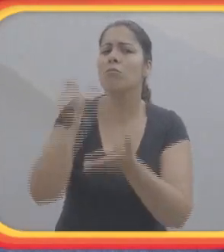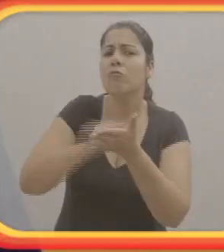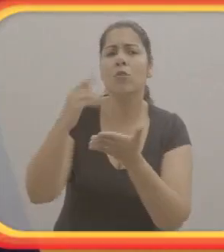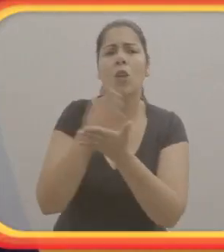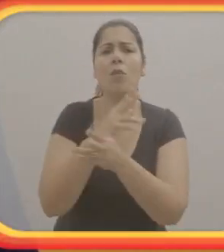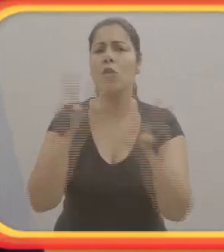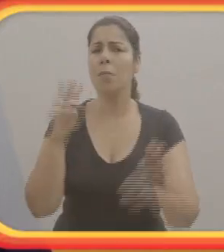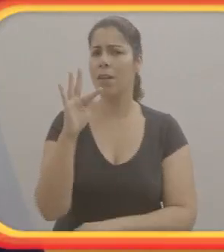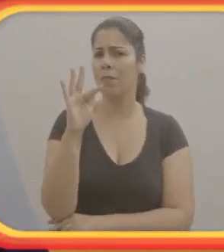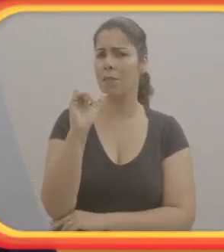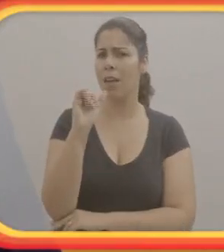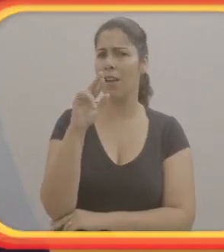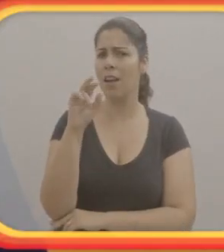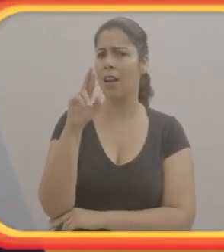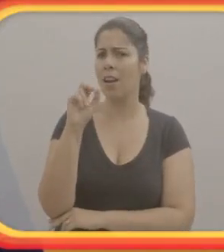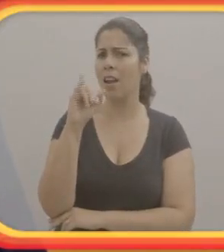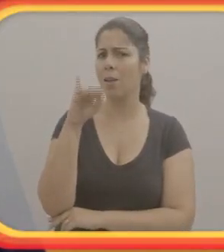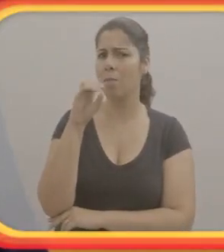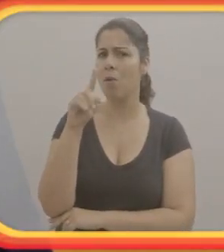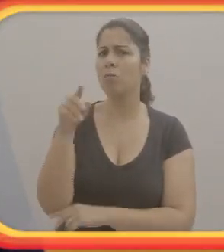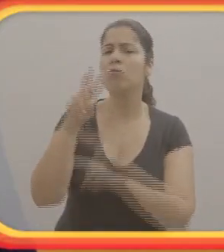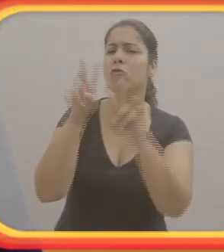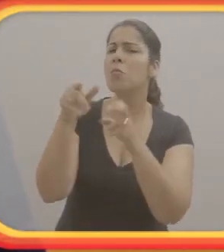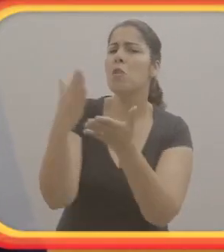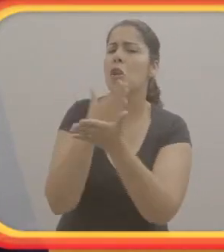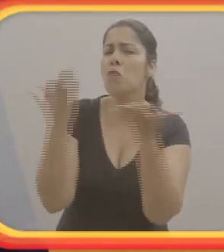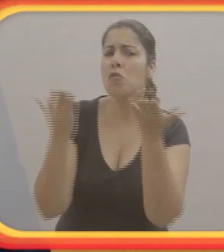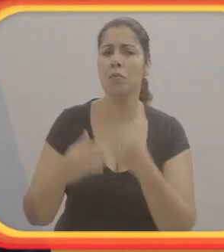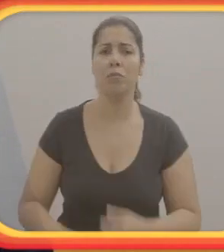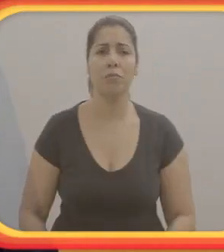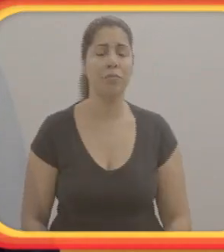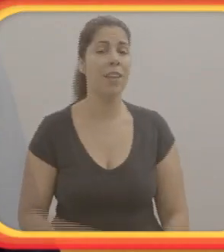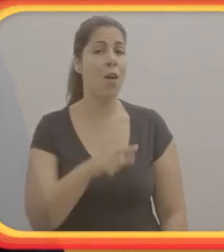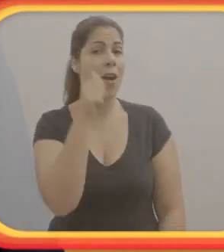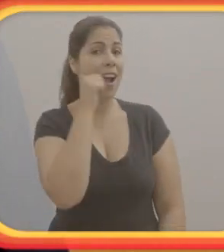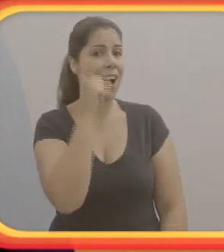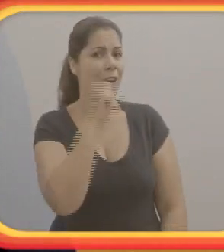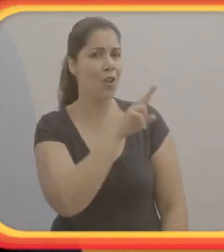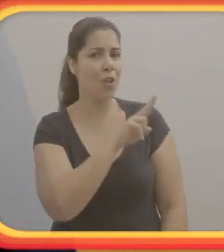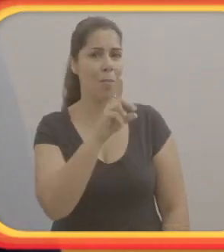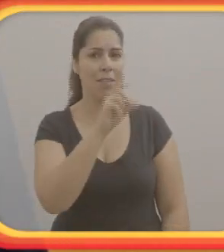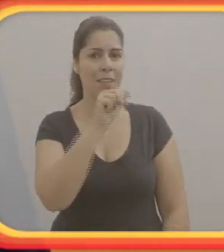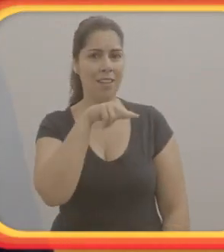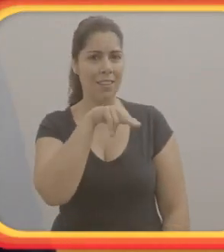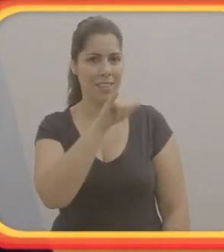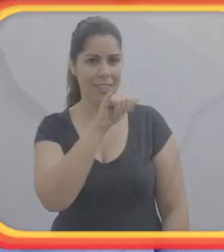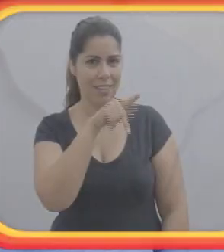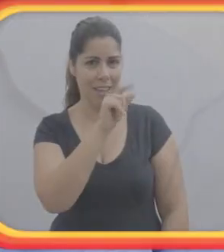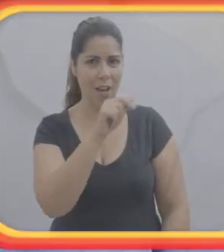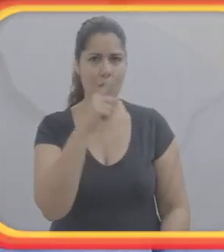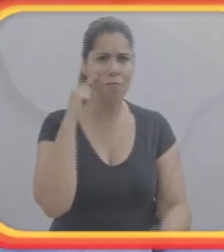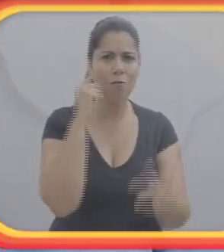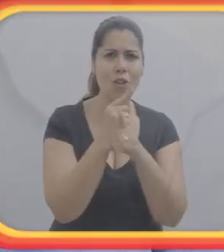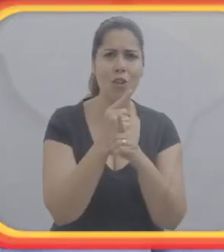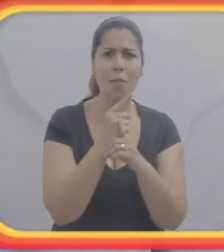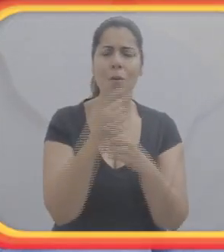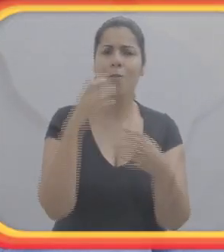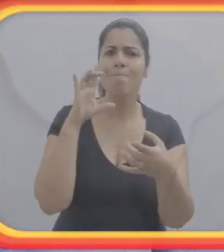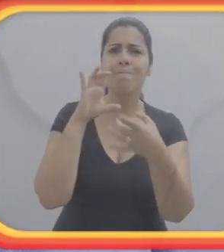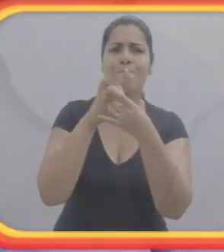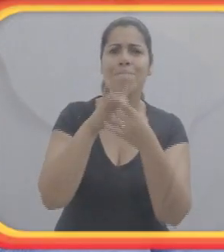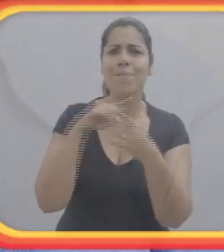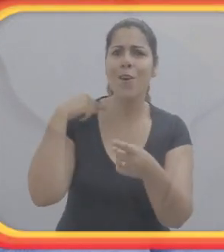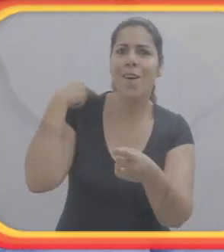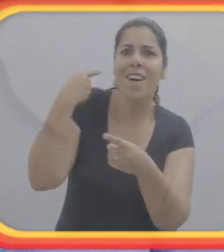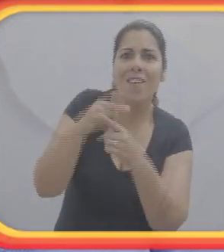ideias. E você, Rafaela? Você escreveu um livro chamado Fairy Rainbow. É sobre o que esse livro? Sobre uma